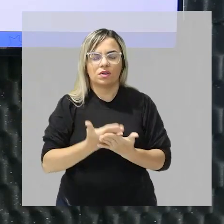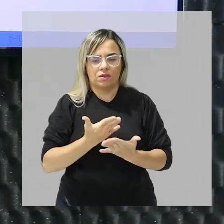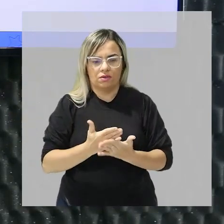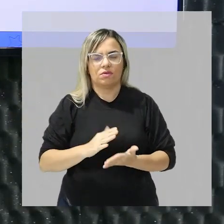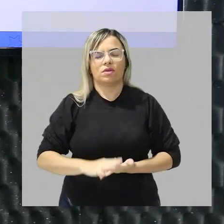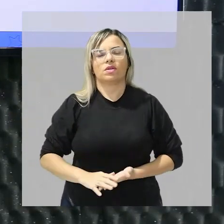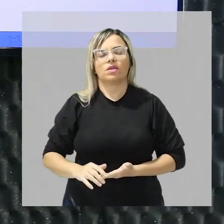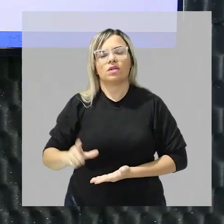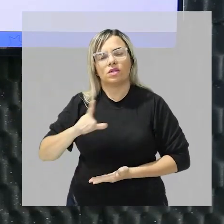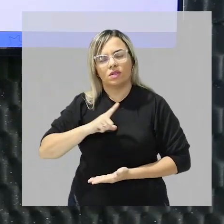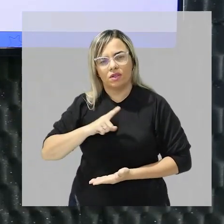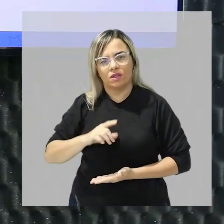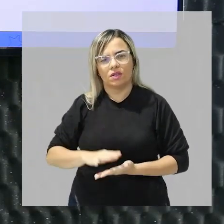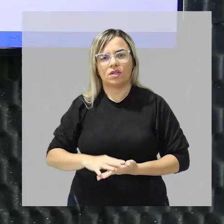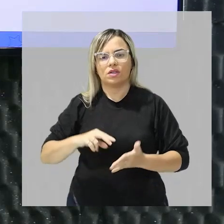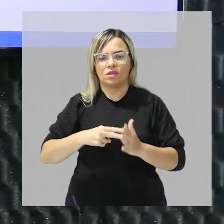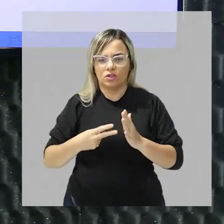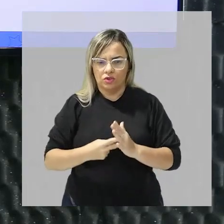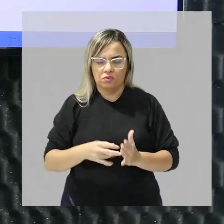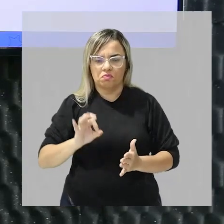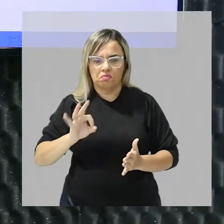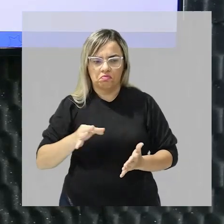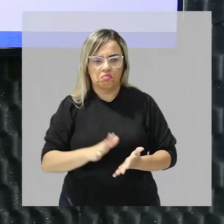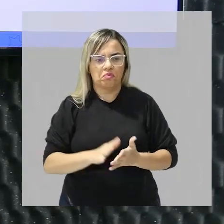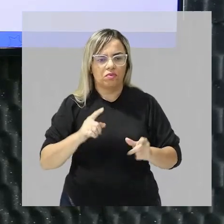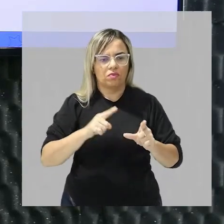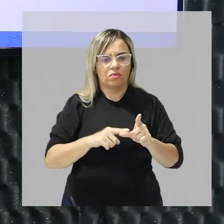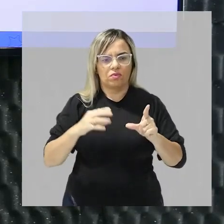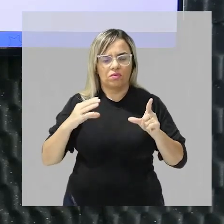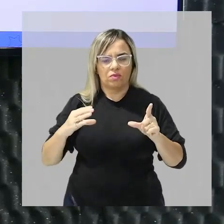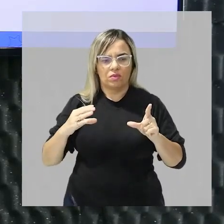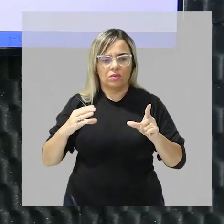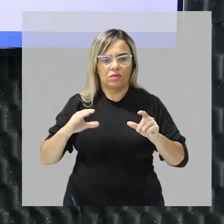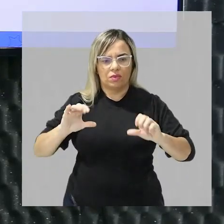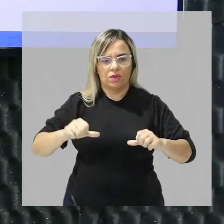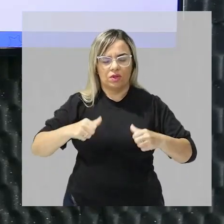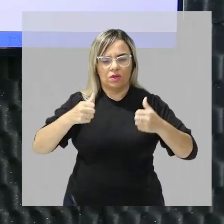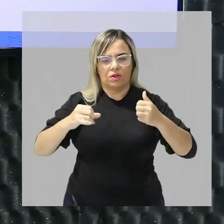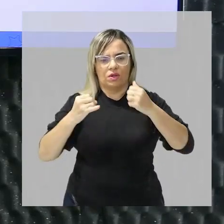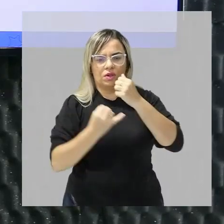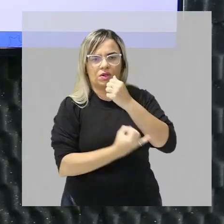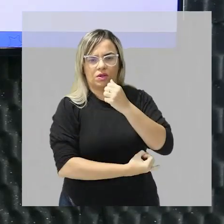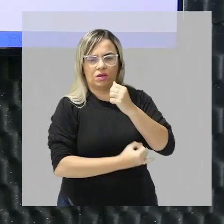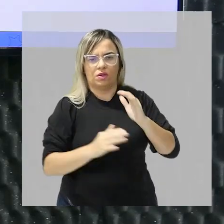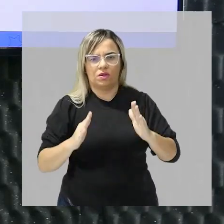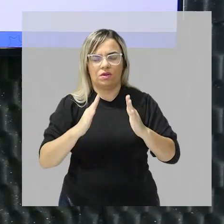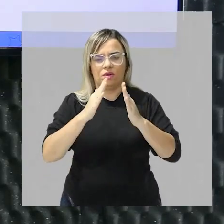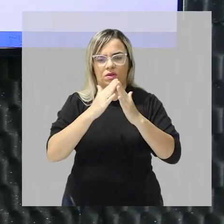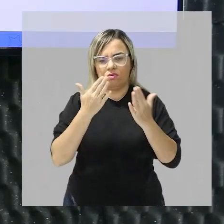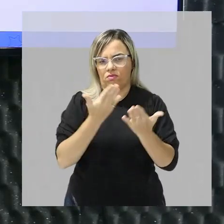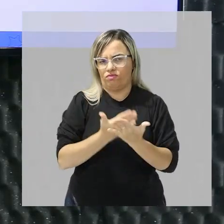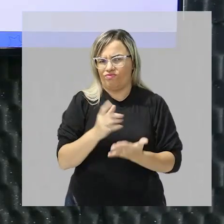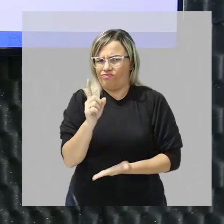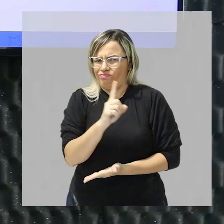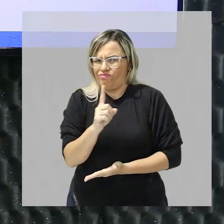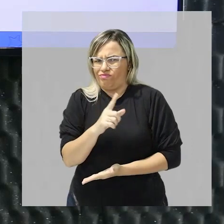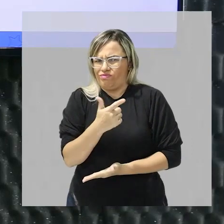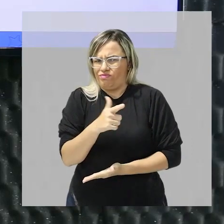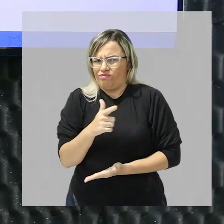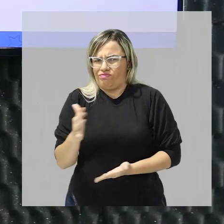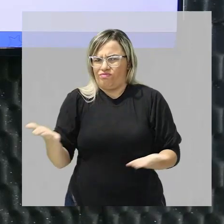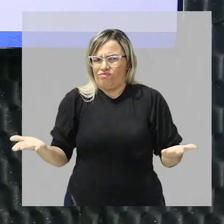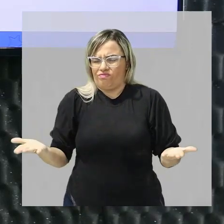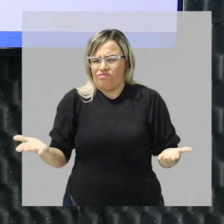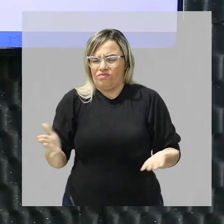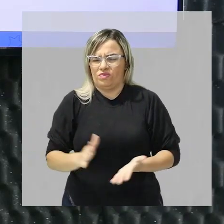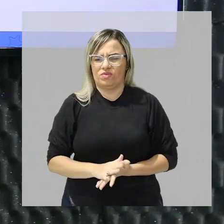letra B. Letra C, melhoria da infraestrutura escolar. Não tem como a gente dizer isso. O que tem na lei